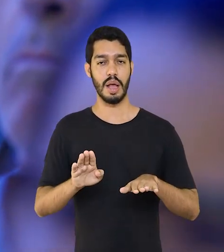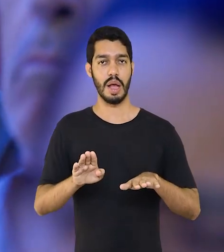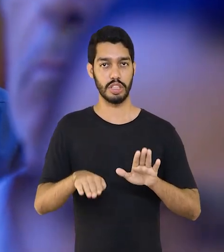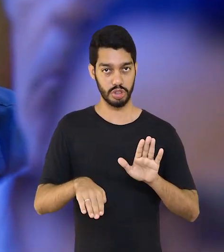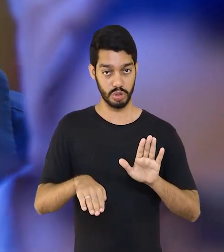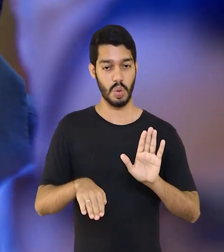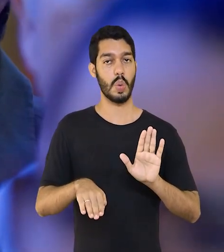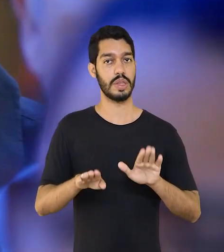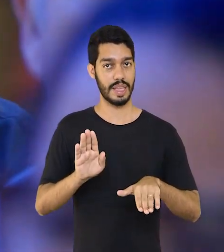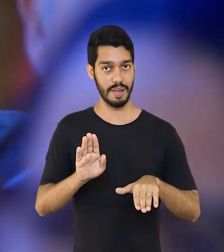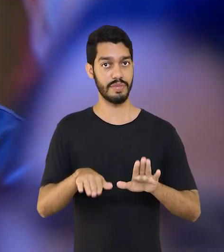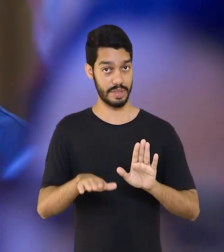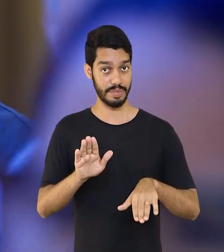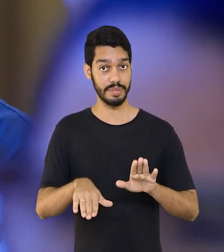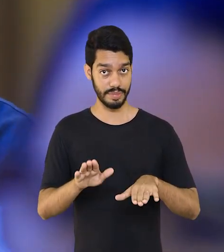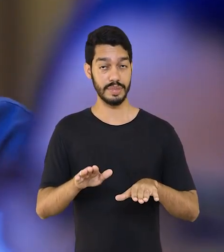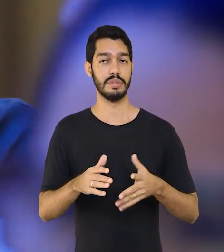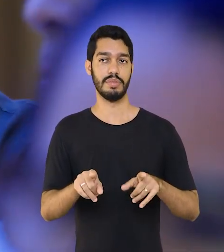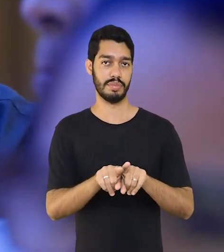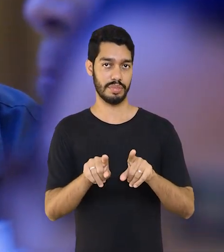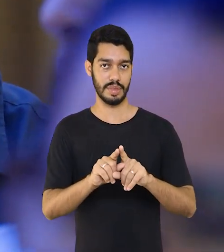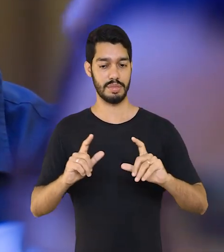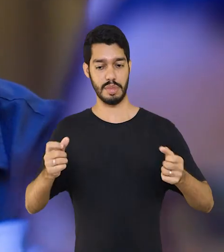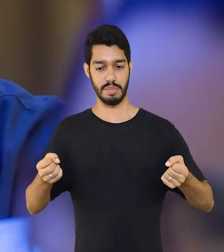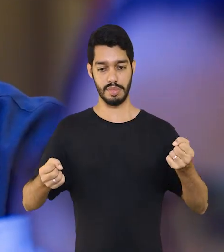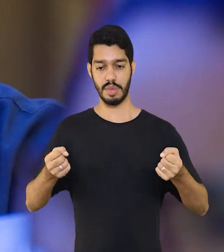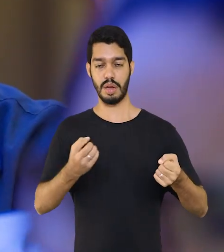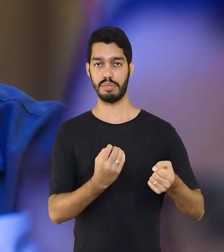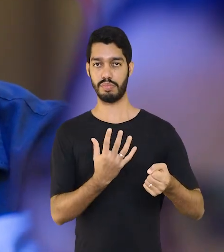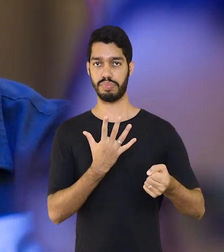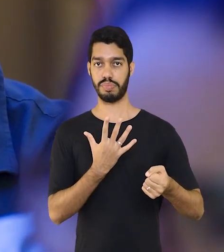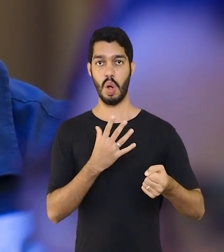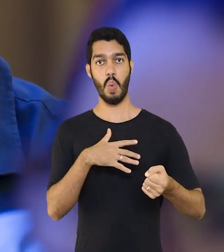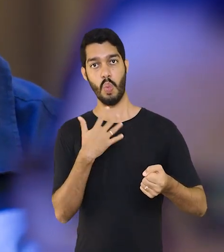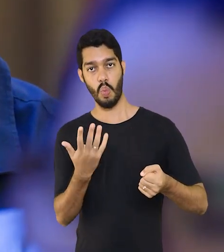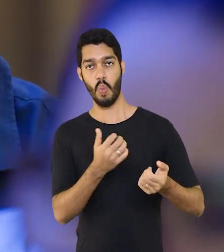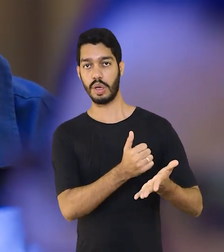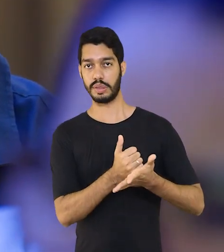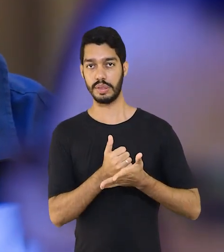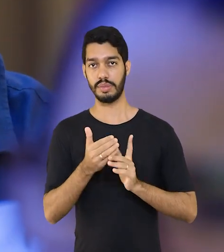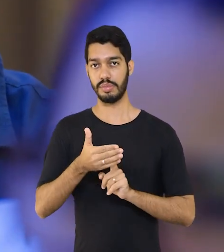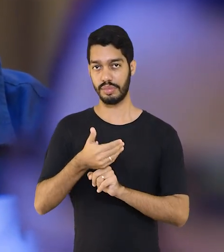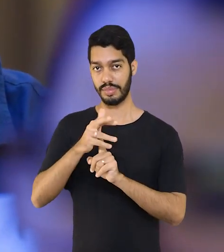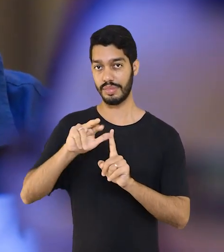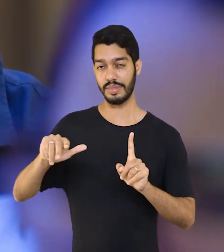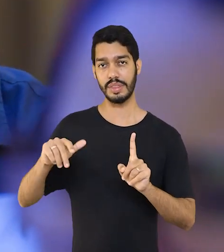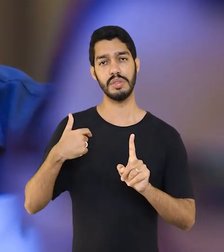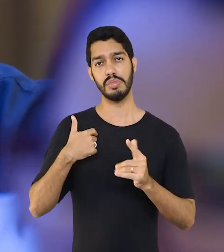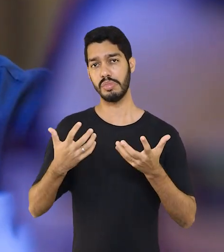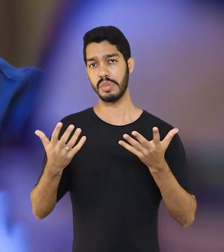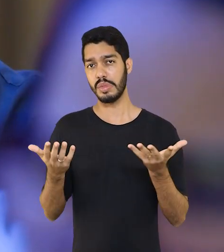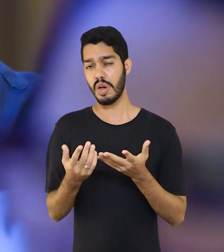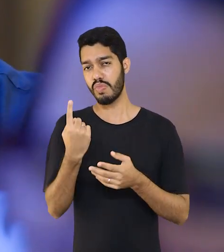o acelerador e o freio, né? A gente falou sobre ter airbags ou assistência ativa, né, de tecnologia, tudo. Mas eu